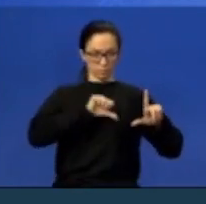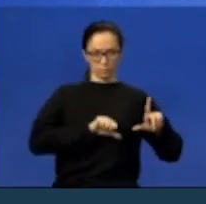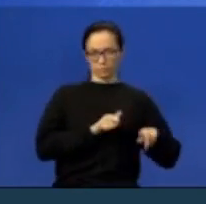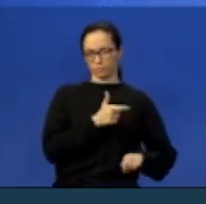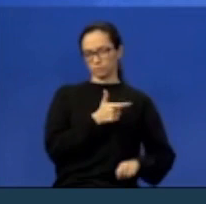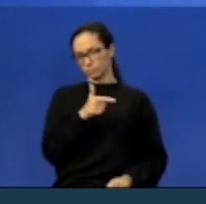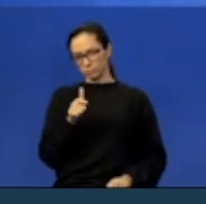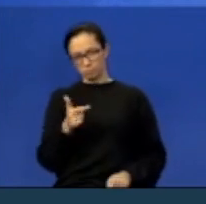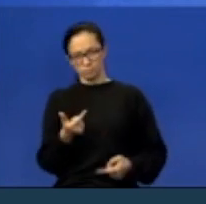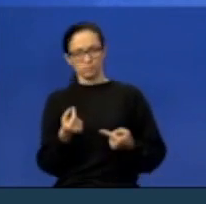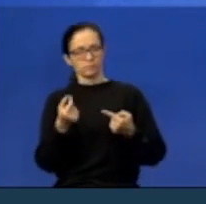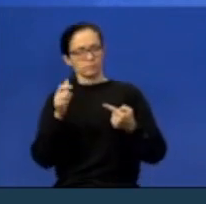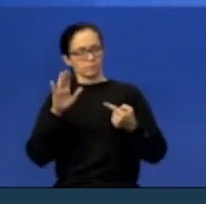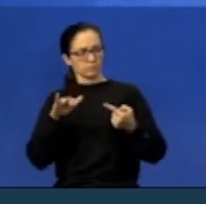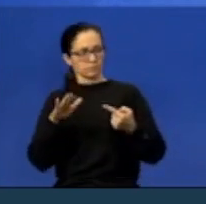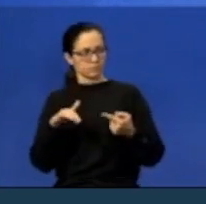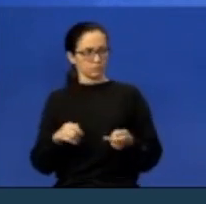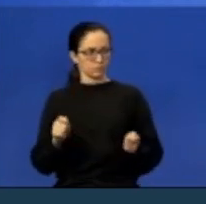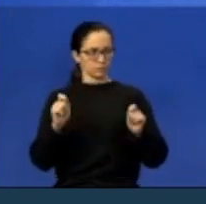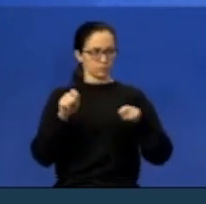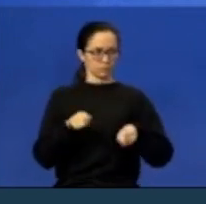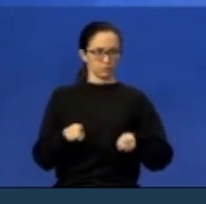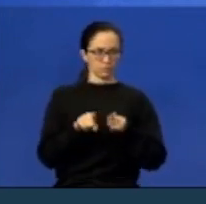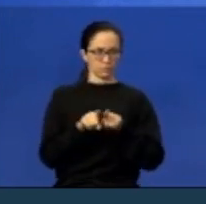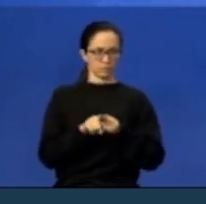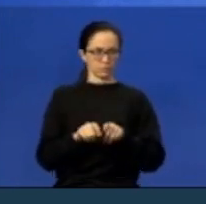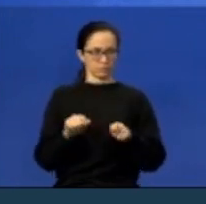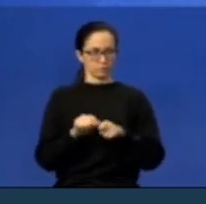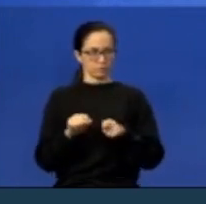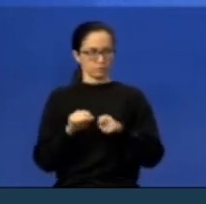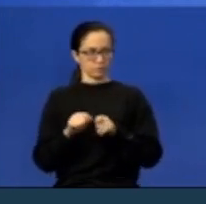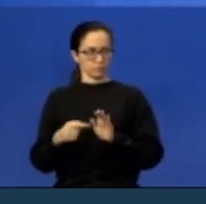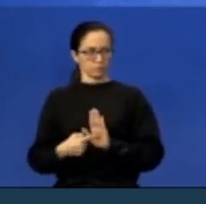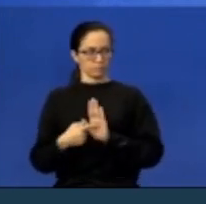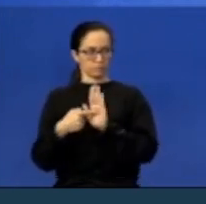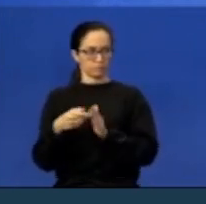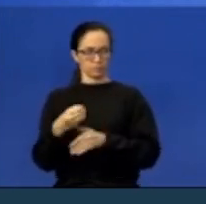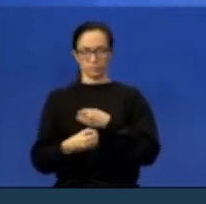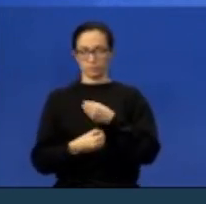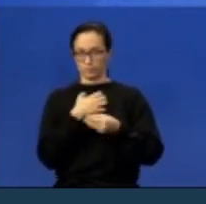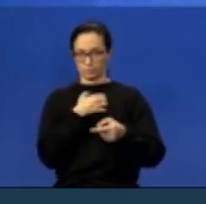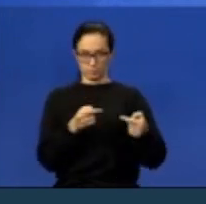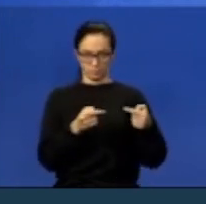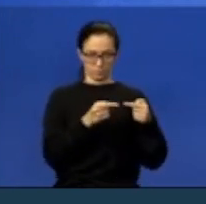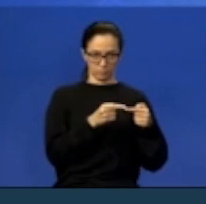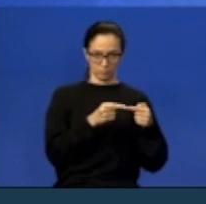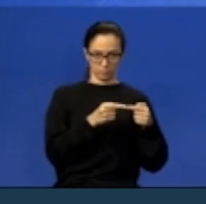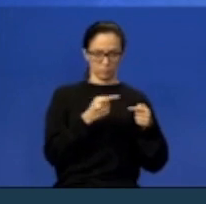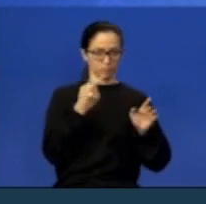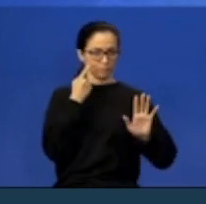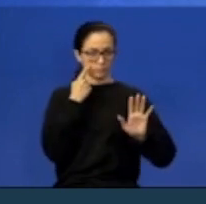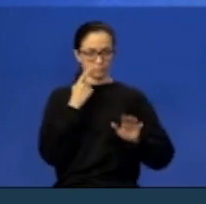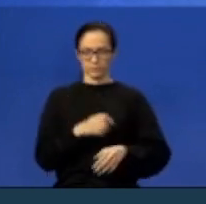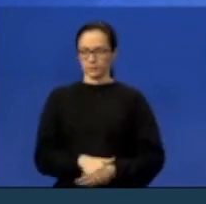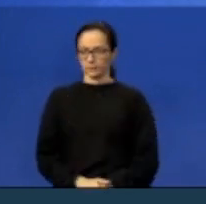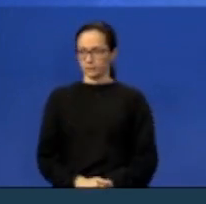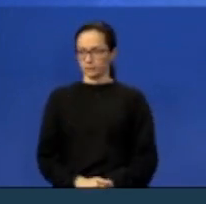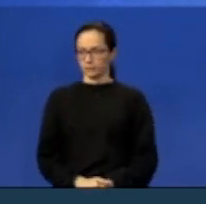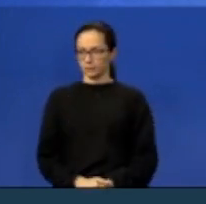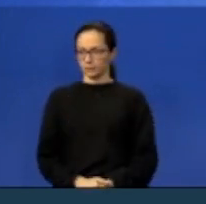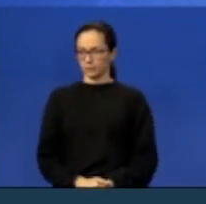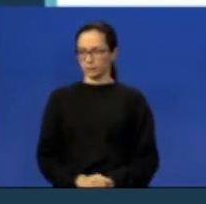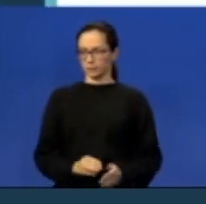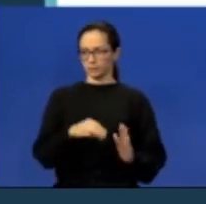é um exame barato, ele tem um baixo custo e agora a gente vai ver as principais características desse exame. Então, a ultrassonografia ela